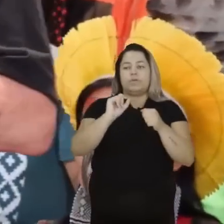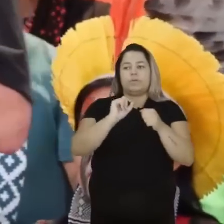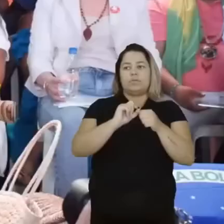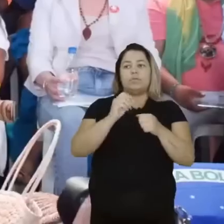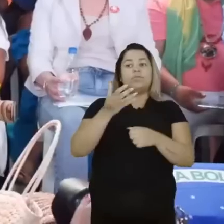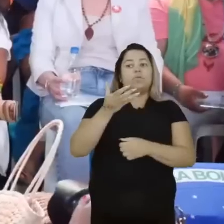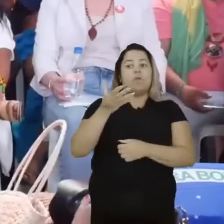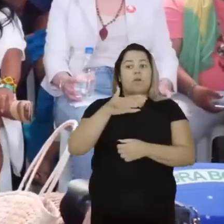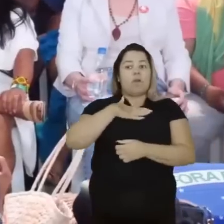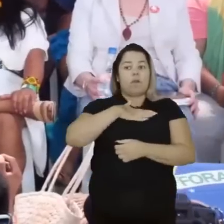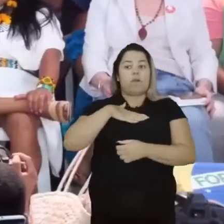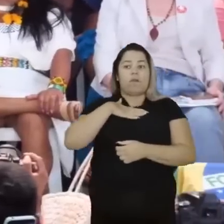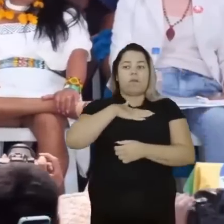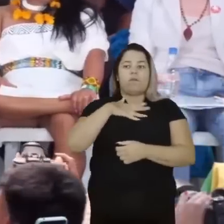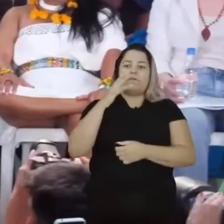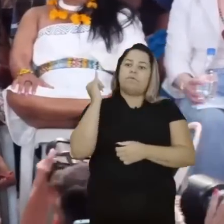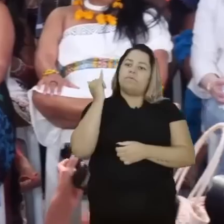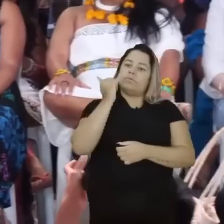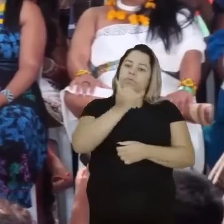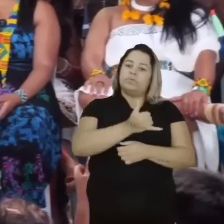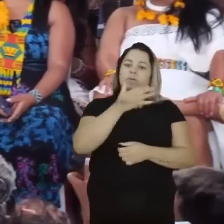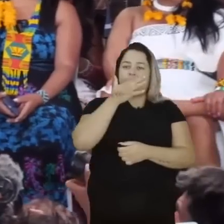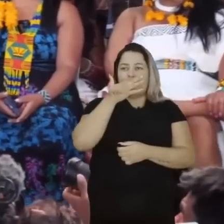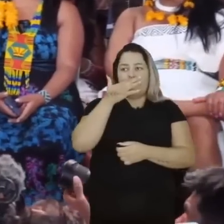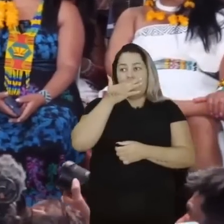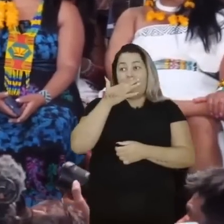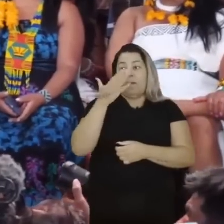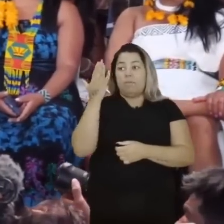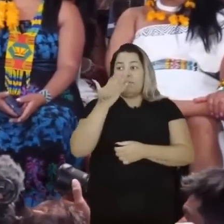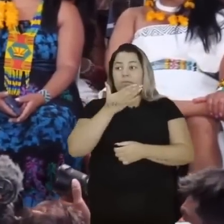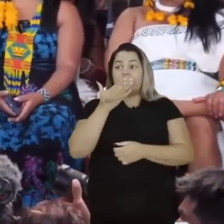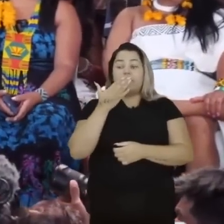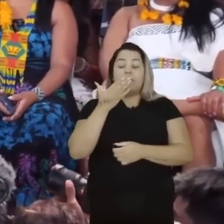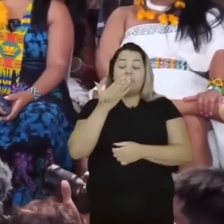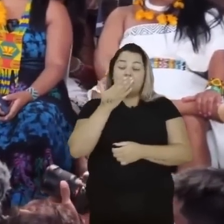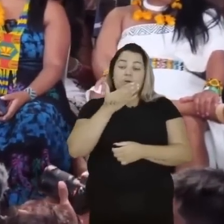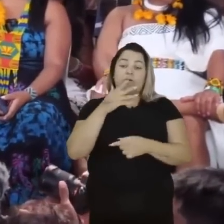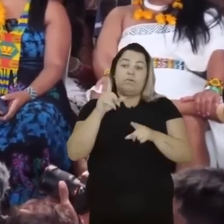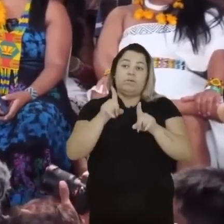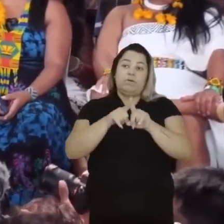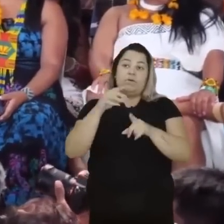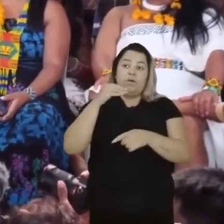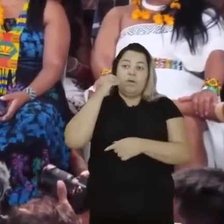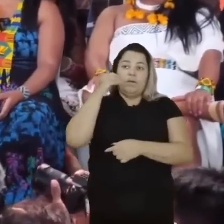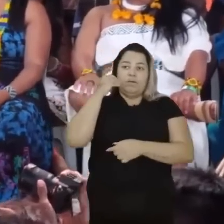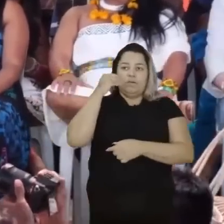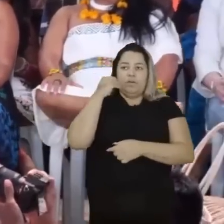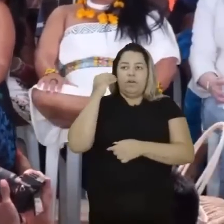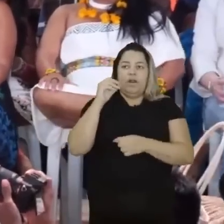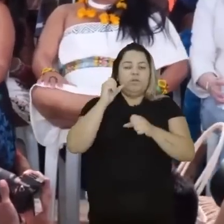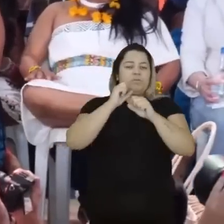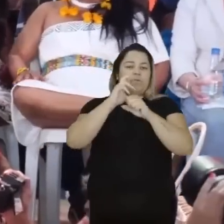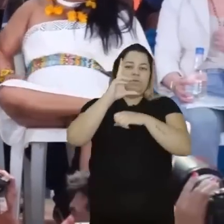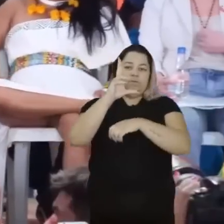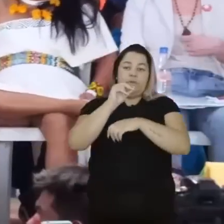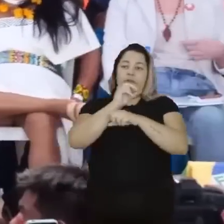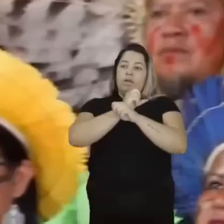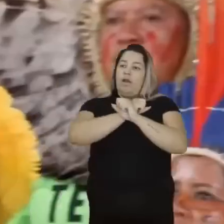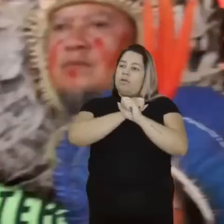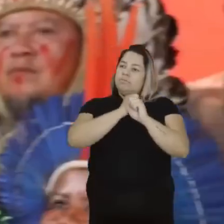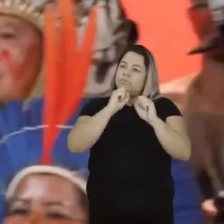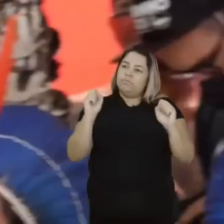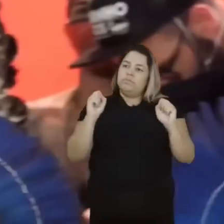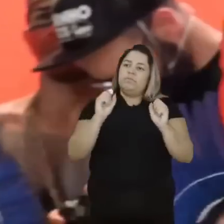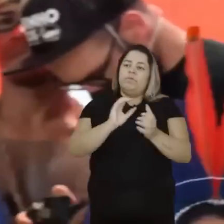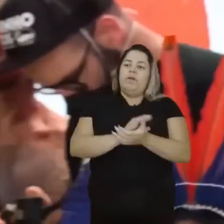quero dizer para vocês, como prova da minha experiência, não é possível a